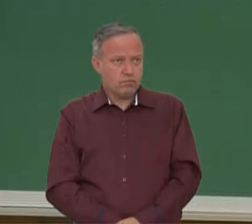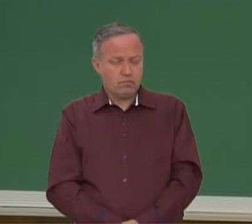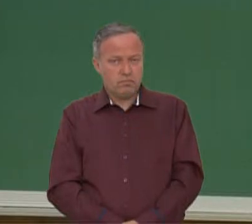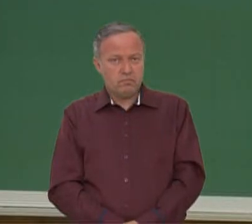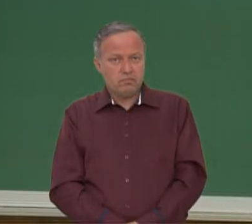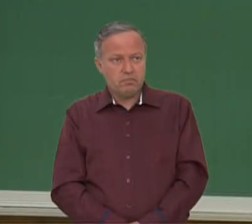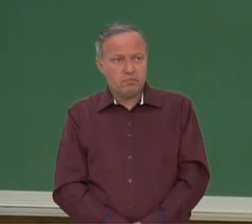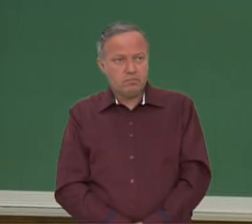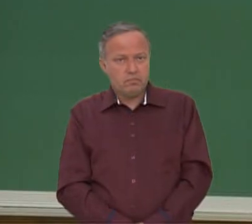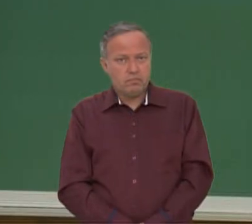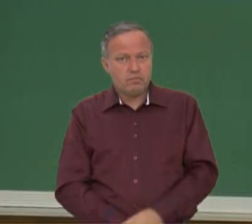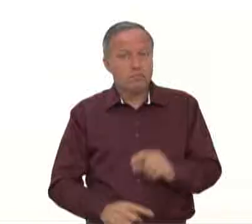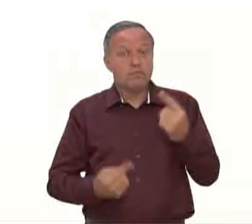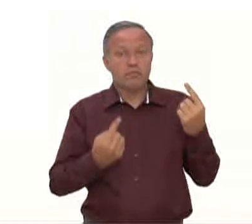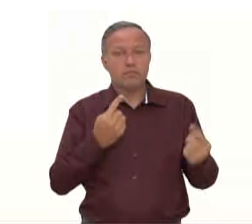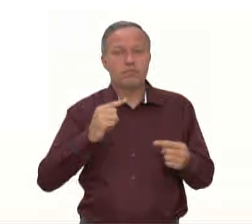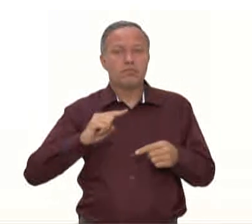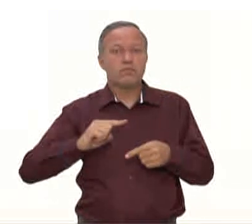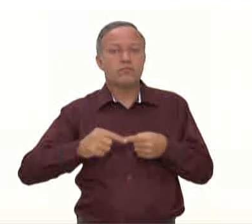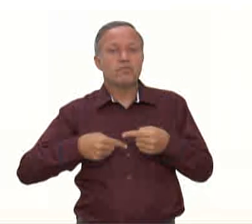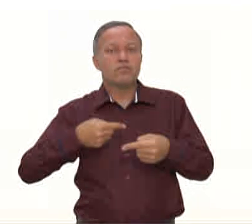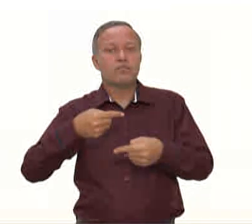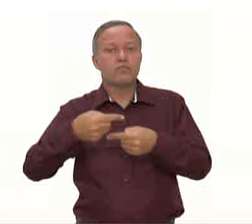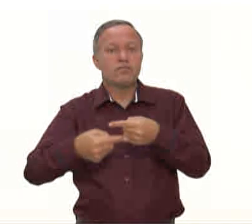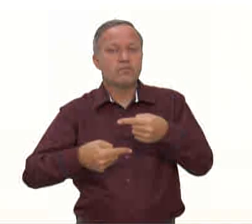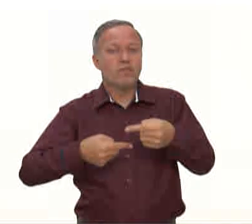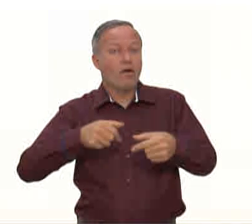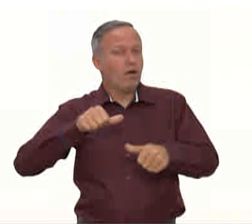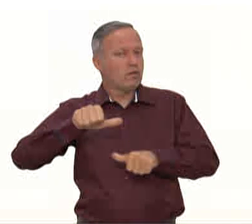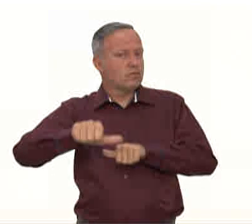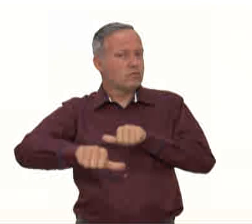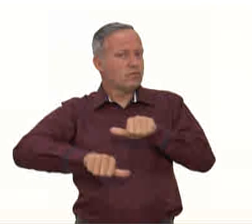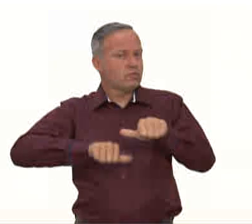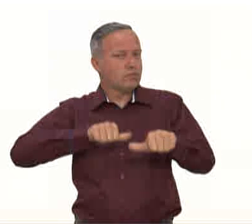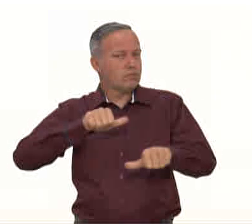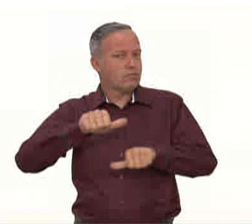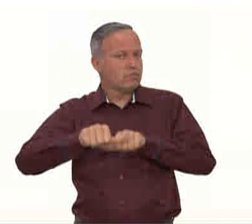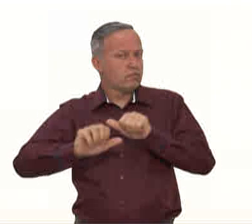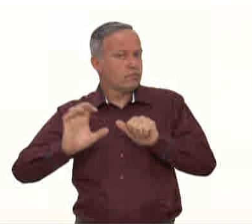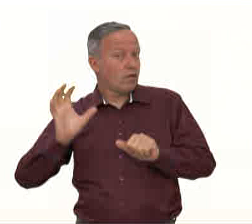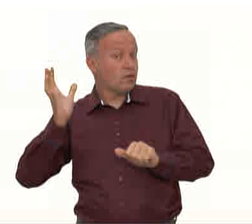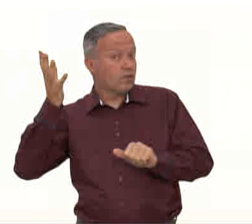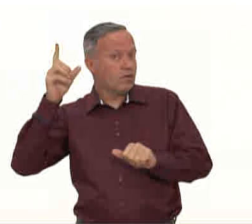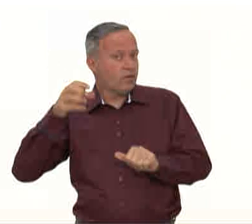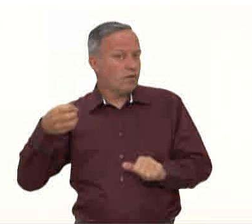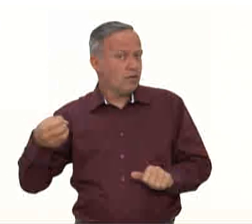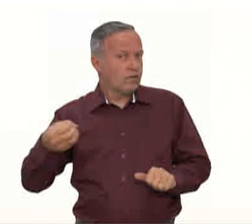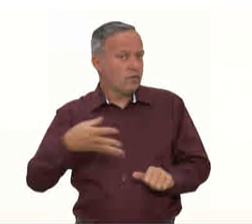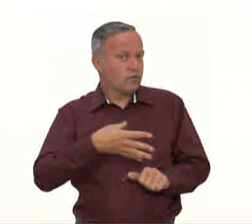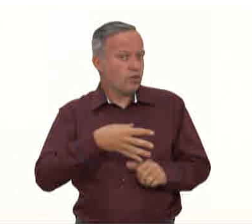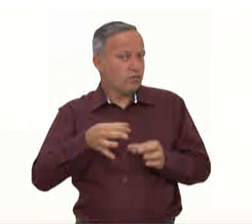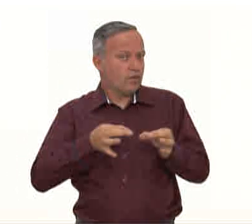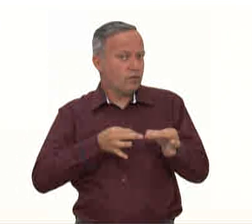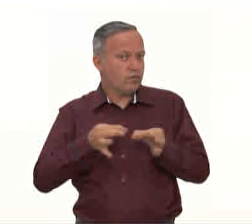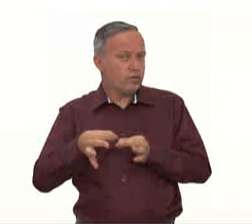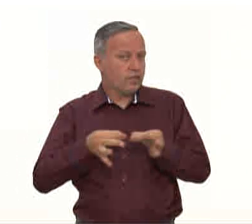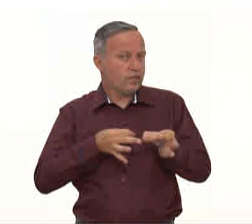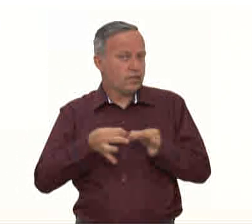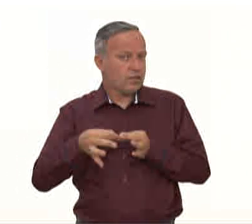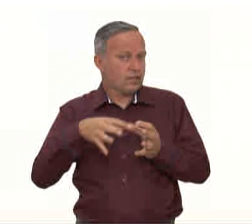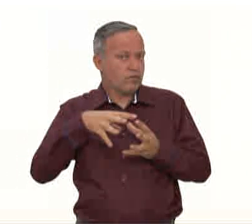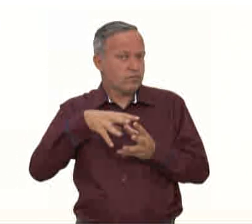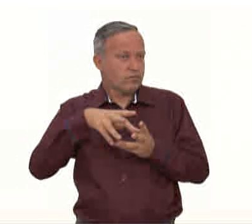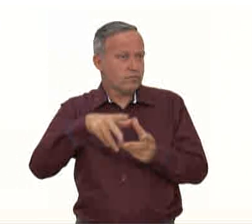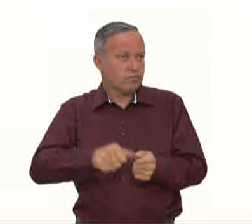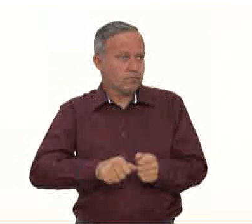Então vamos lá, quais foram os processos aí, as transformações que ocorreram nessa nova ordem mundial?